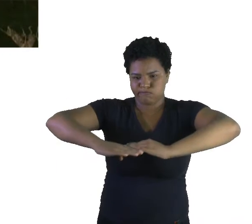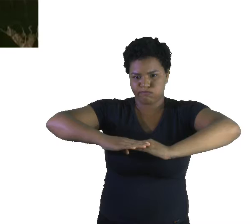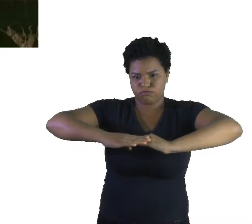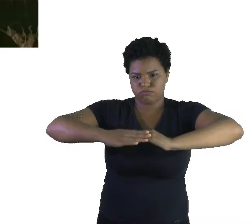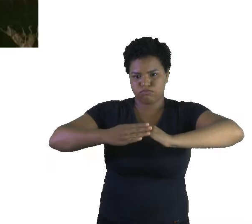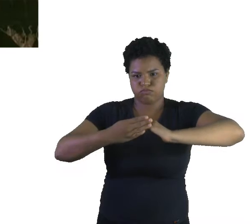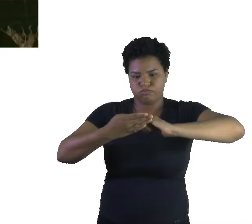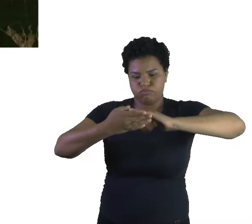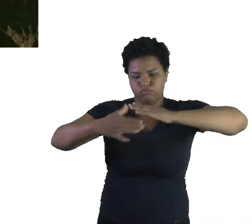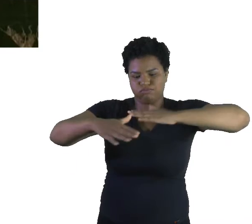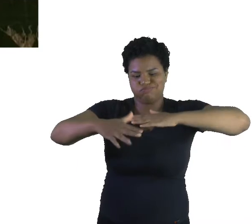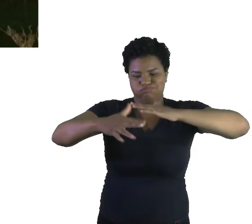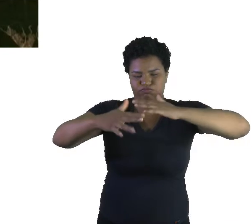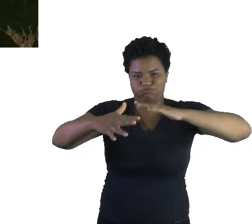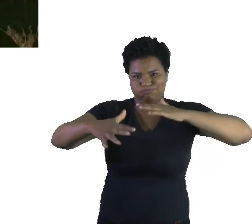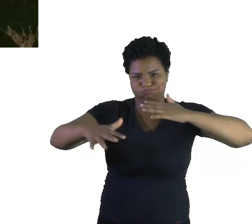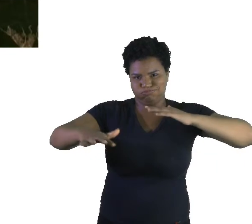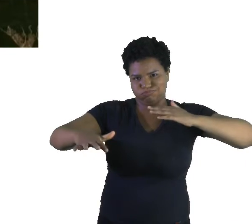um terremoto.